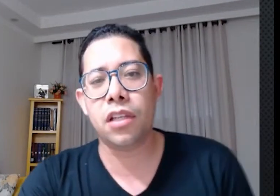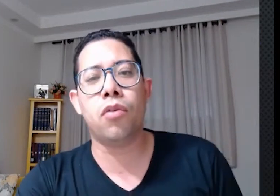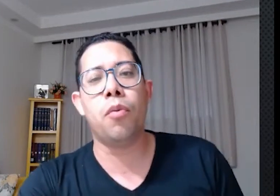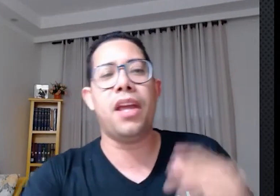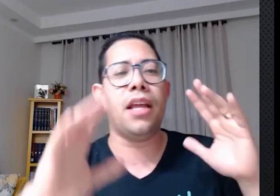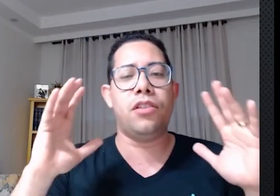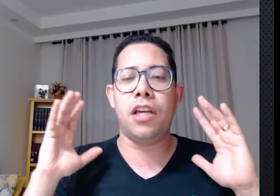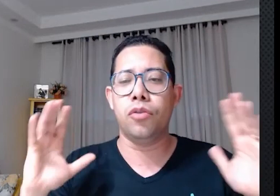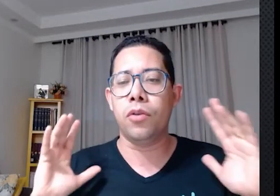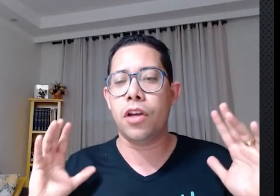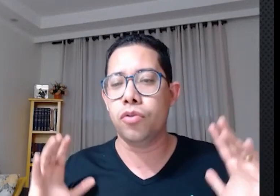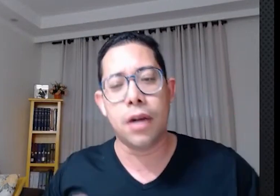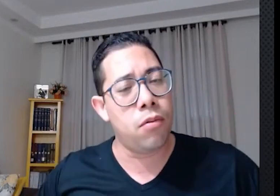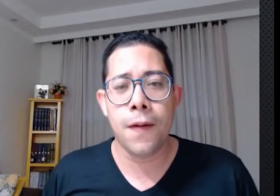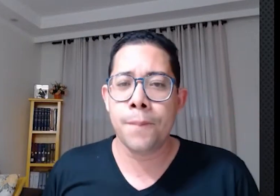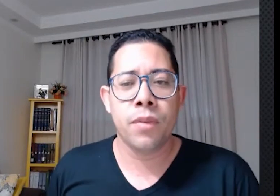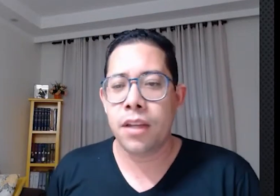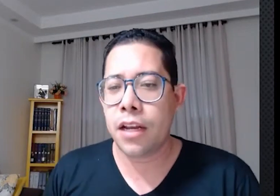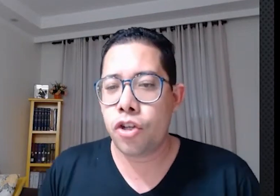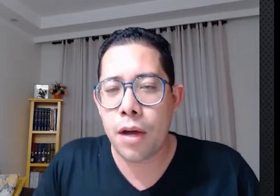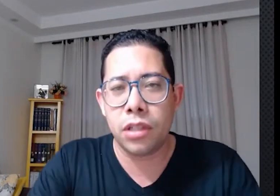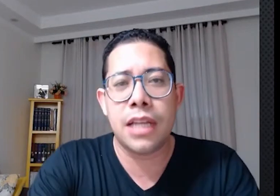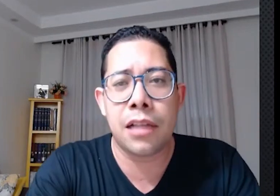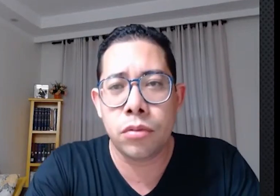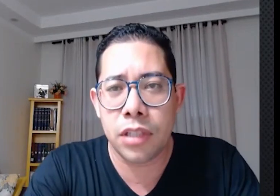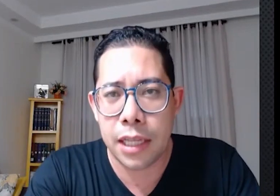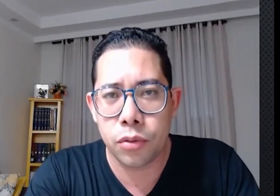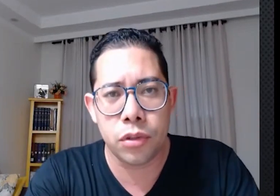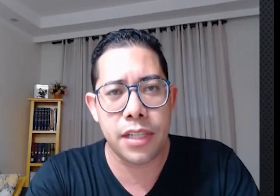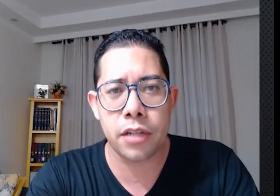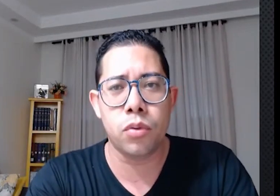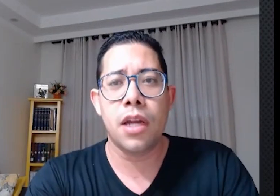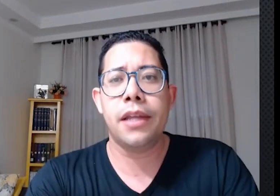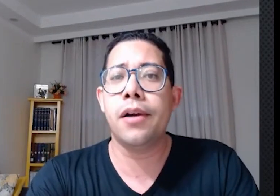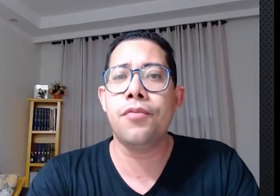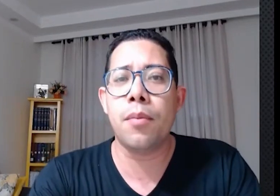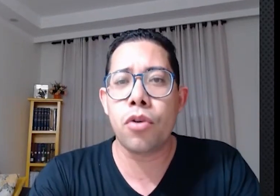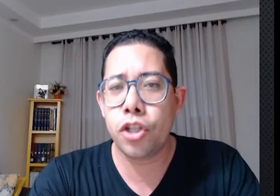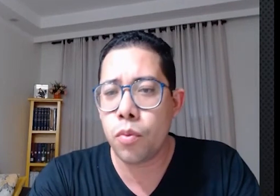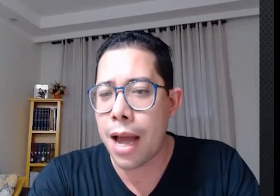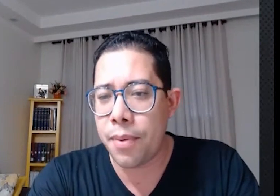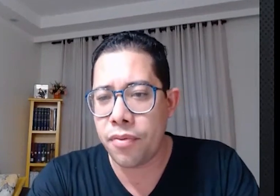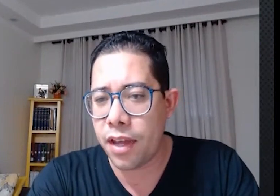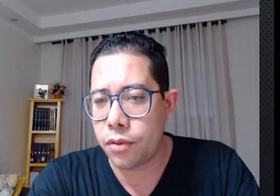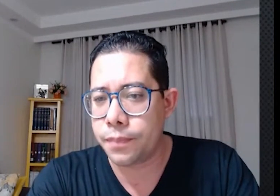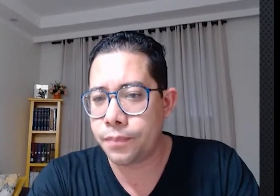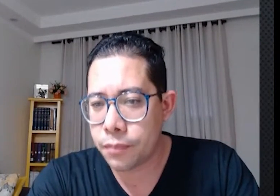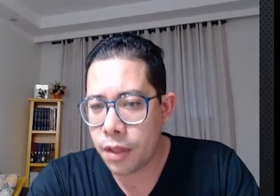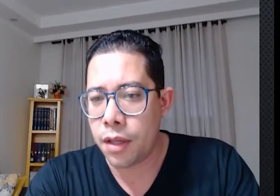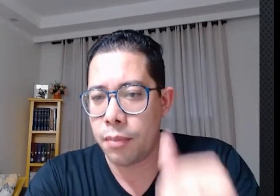Se vocês estão compreendendo esse resumão do resumão, já deixou anotado, já tá tudo certo, então vamos continuar,